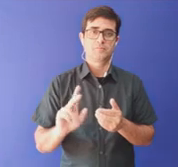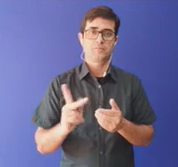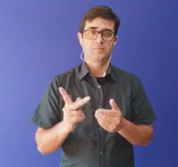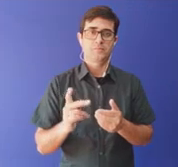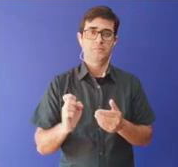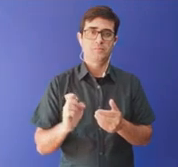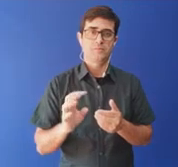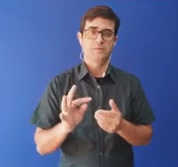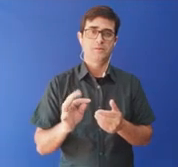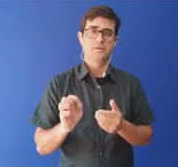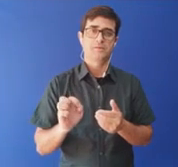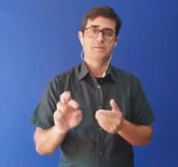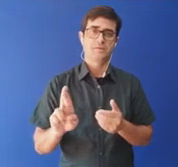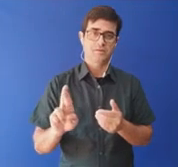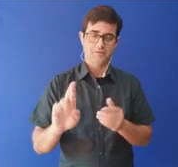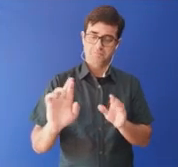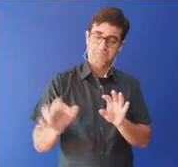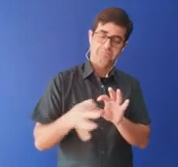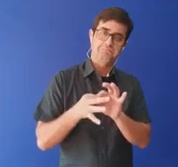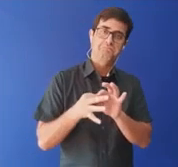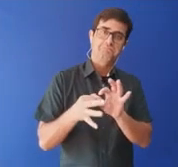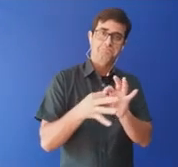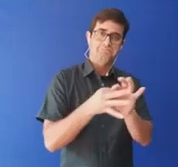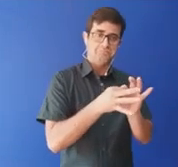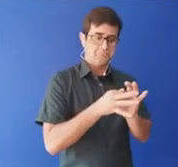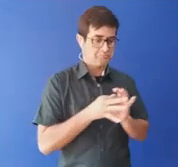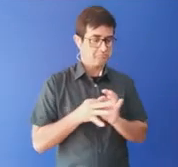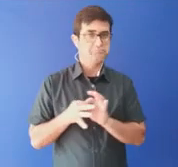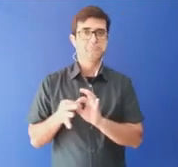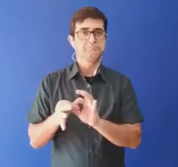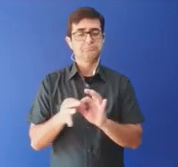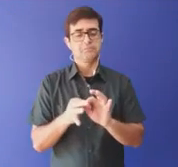carbono, por exemplo, no exemplo de um éter,